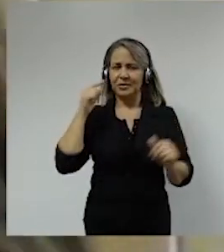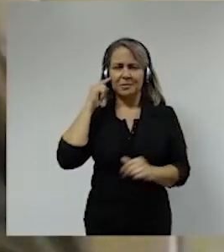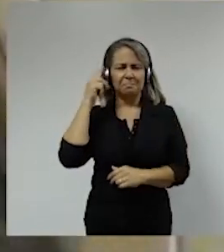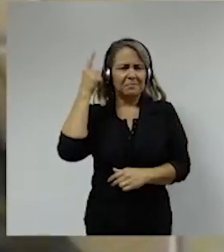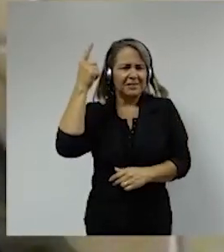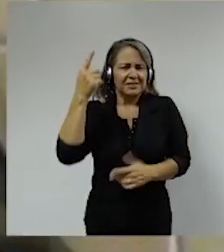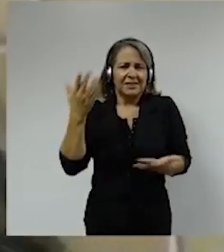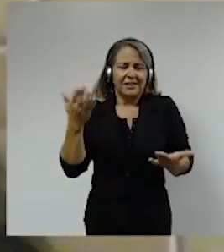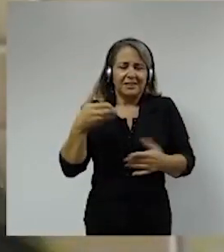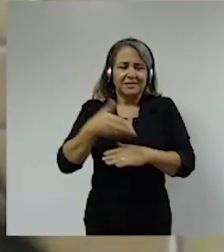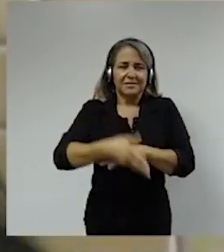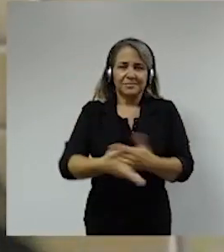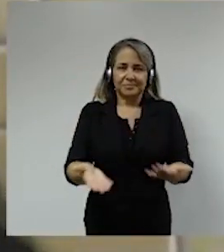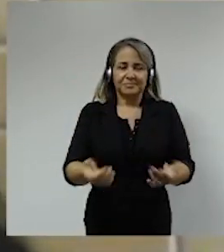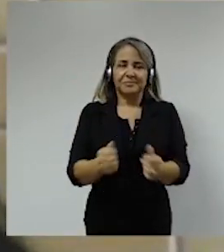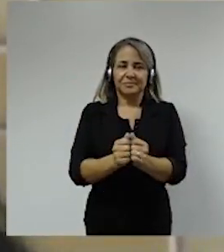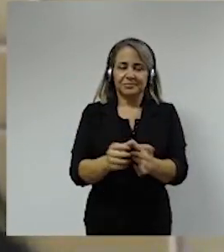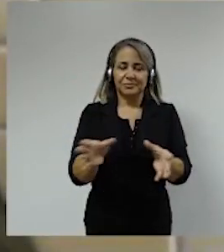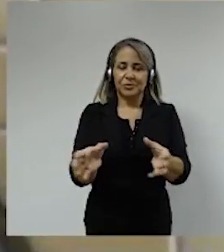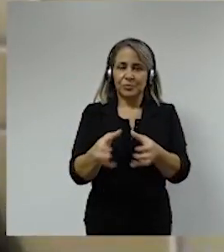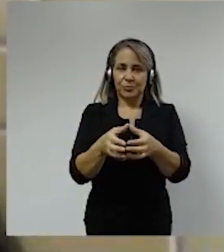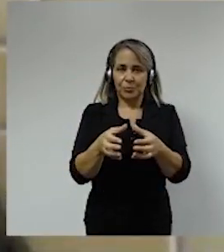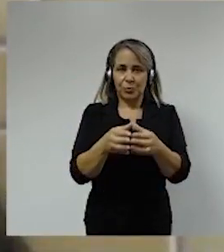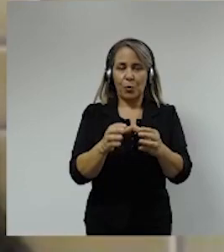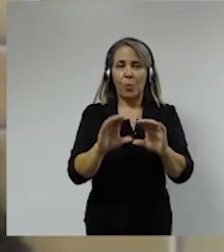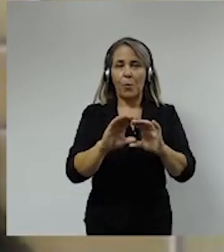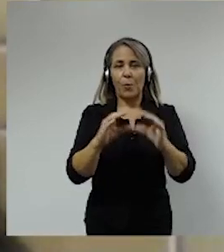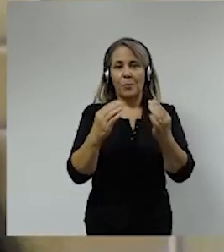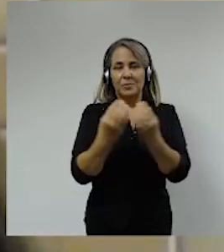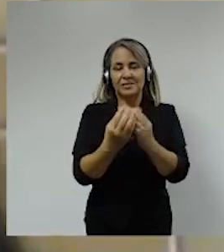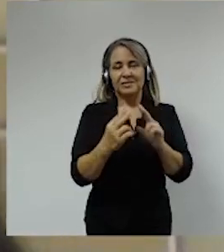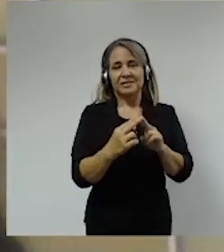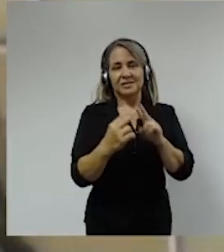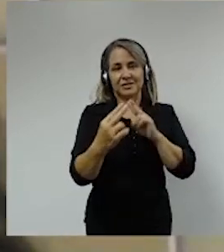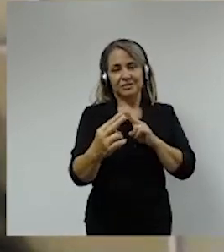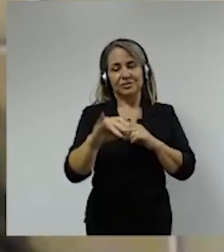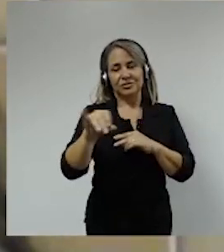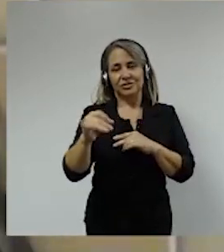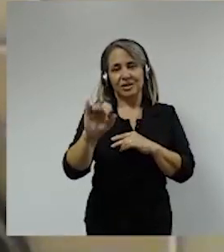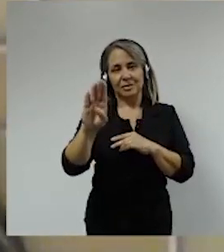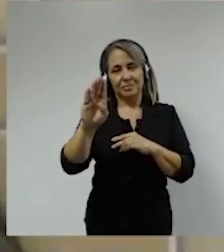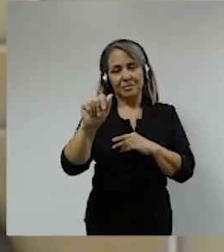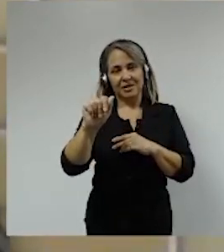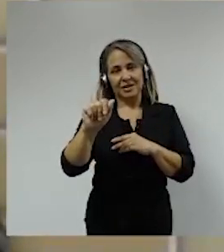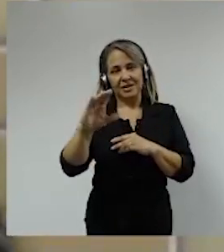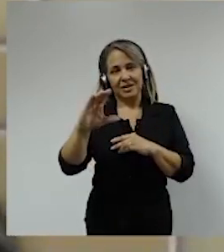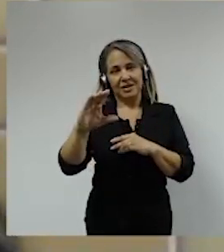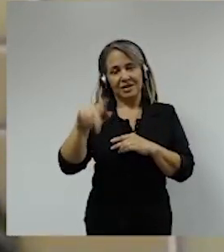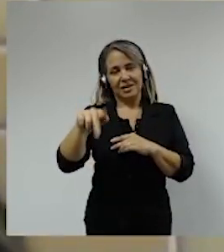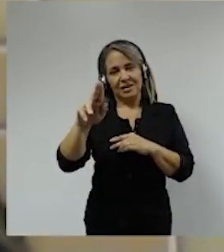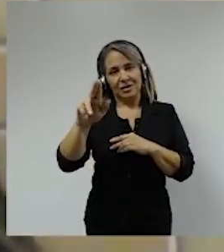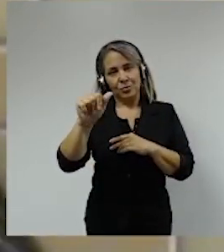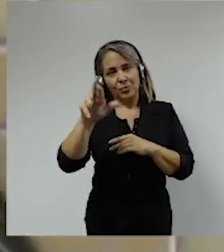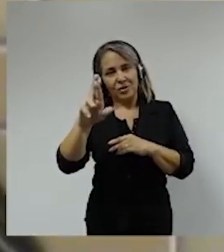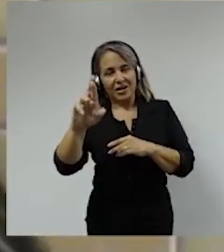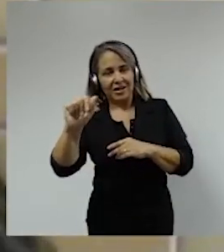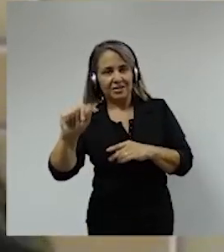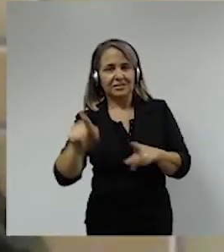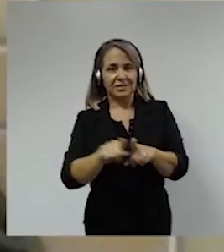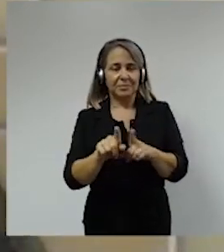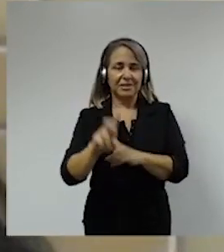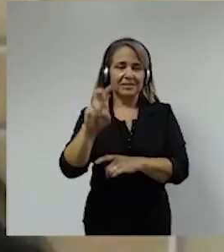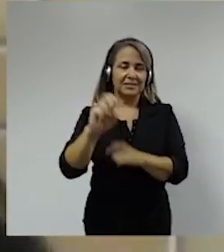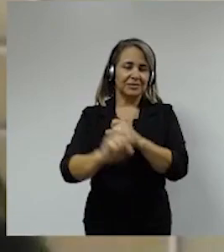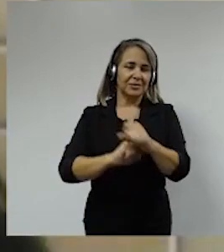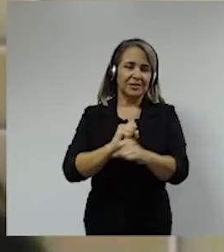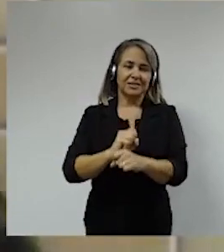estar aqui. Estou à frente da Comissão de Propriedade Intelectual da OAB do Jabaquara também há 5 anos, então para mim está sendo uma oportunidade